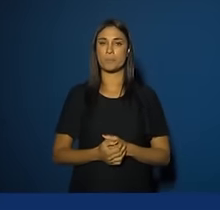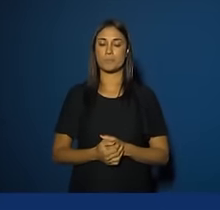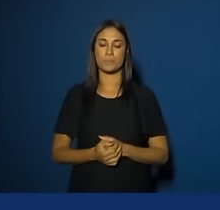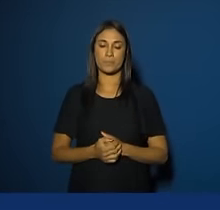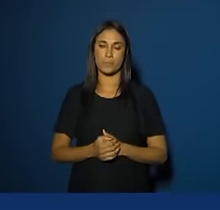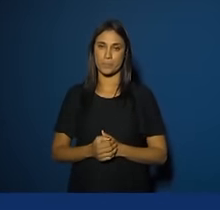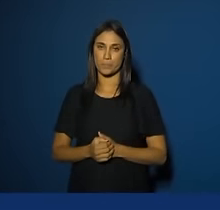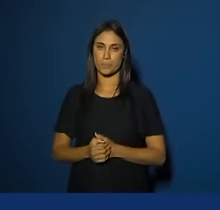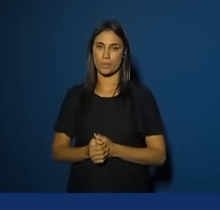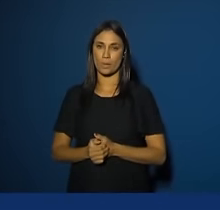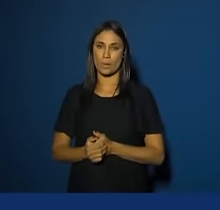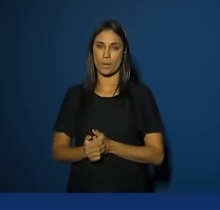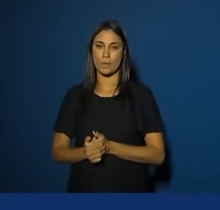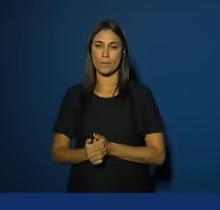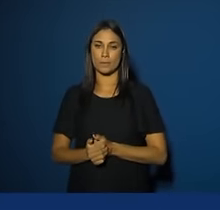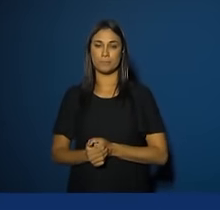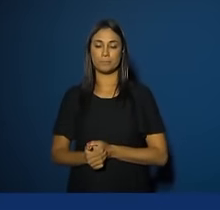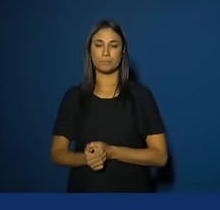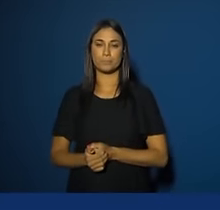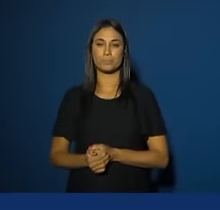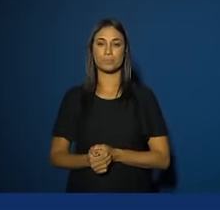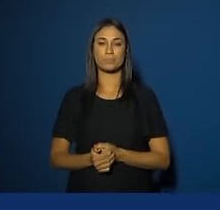Bom, a primeira